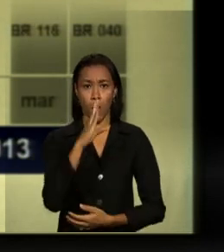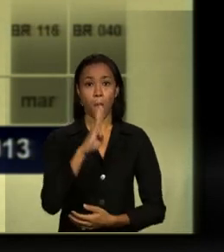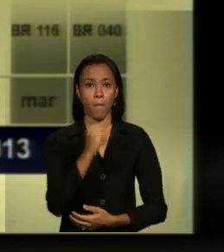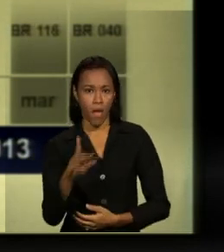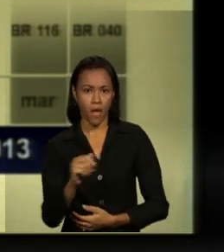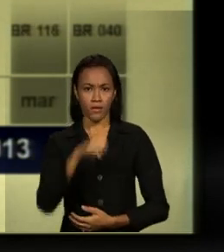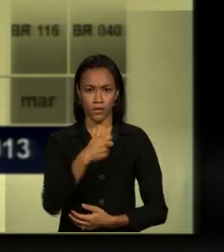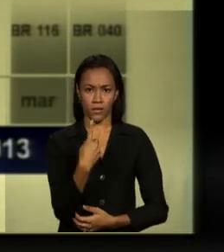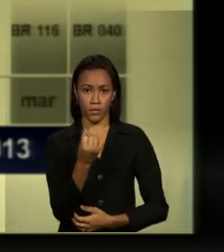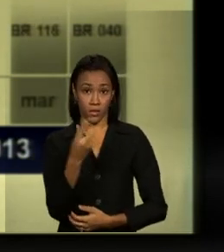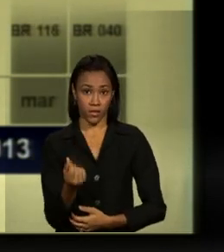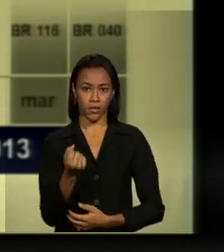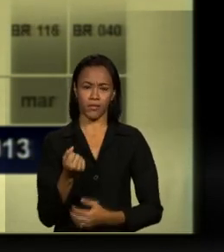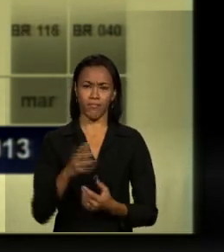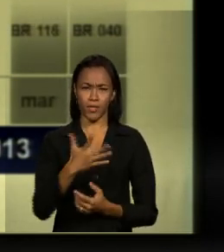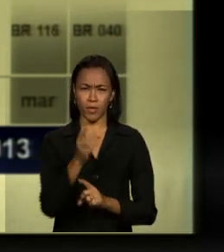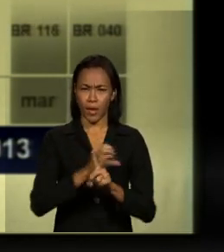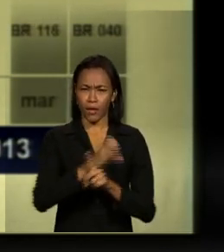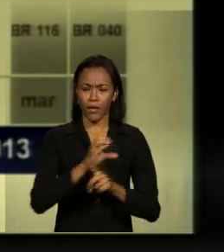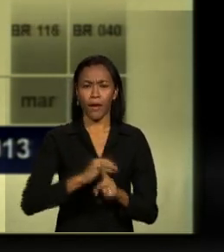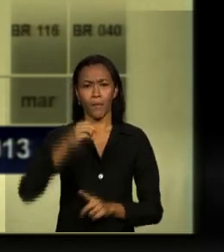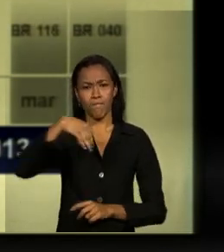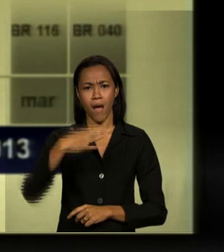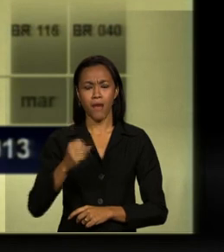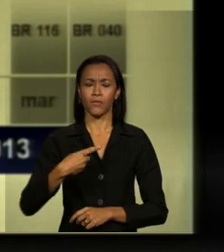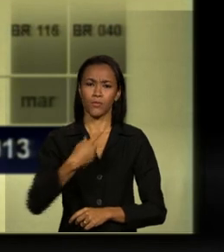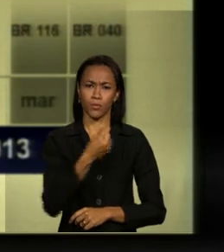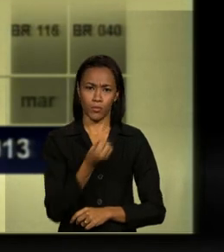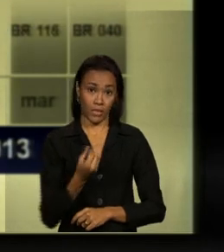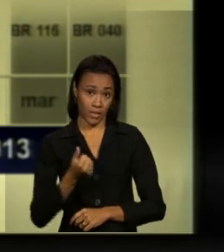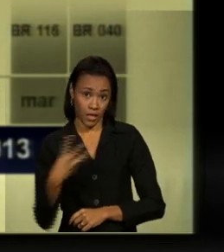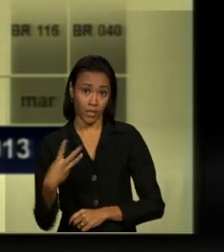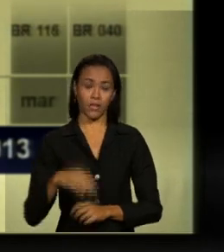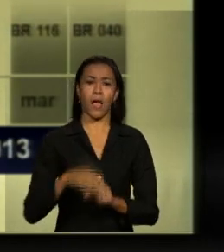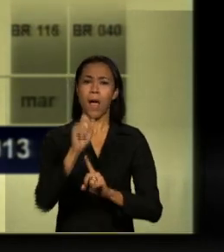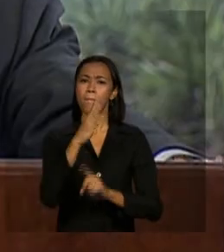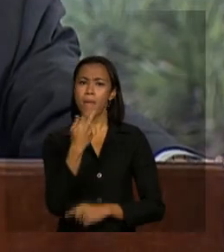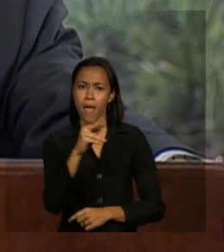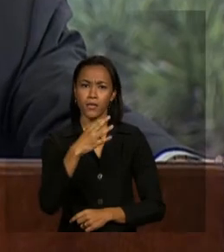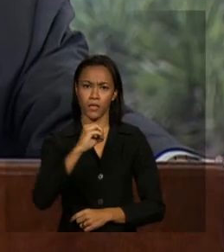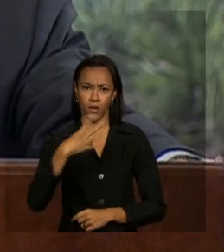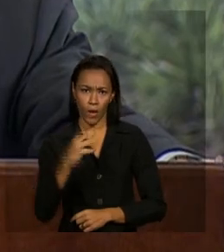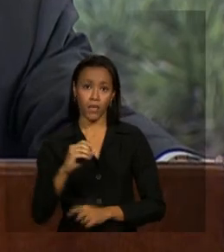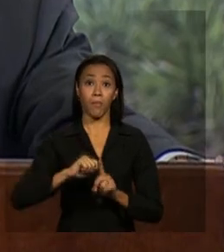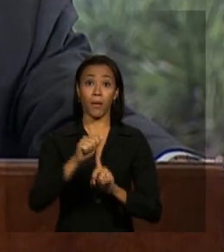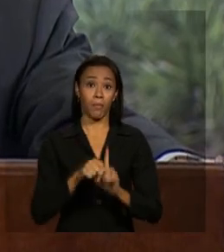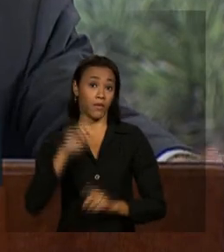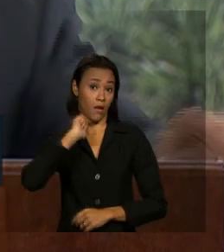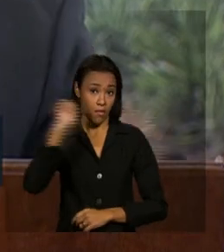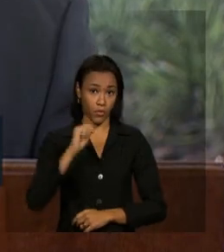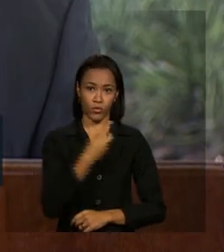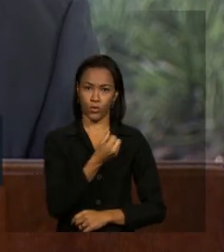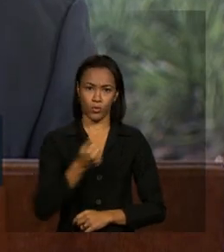br-116 prevista para março de 2013 br-040 para abril de